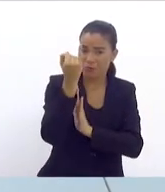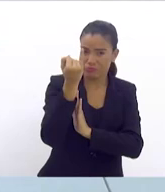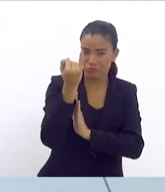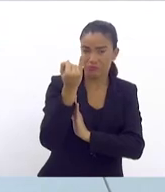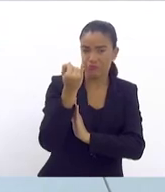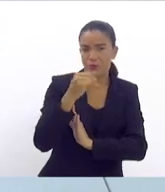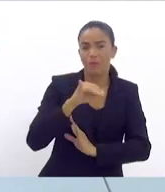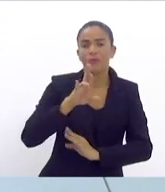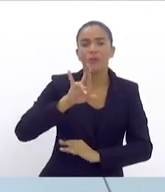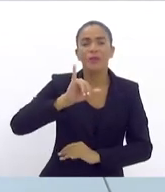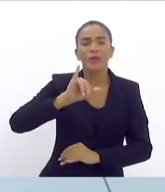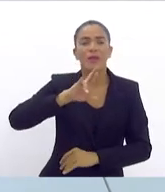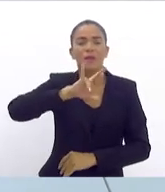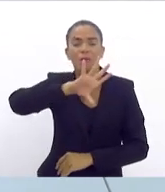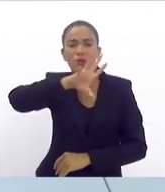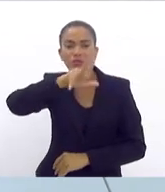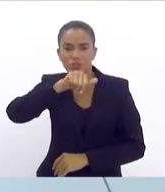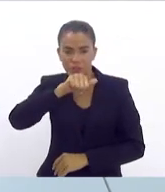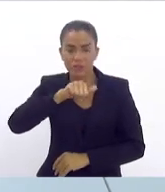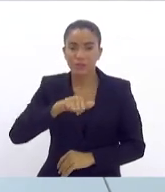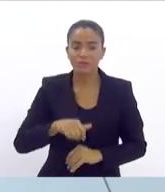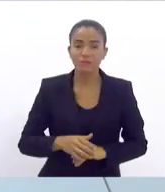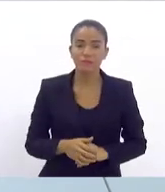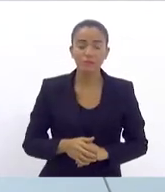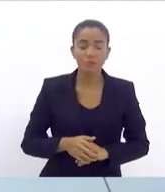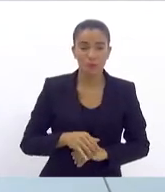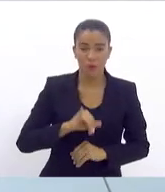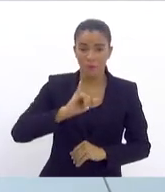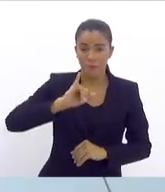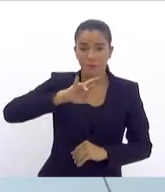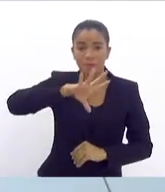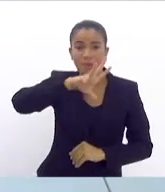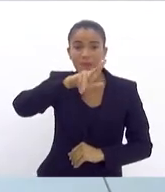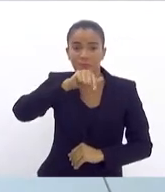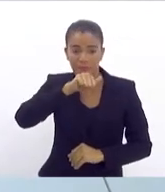a tipicidade, pegar uma doença mesmo, o imposto de